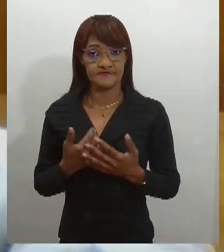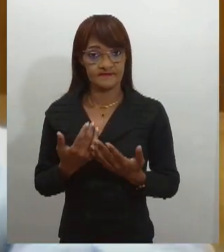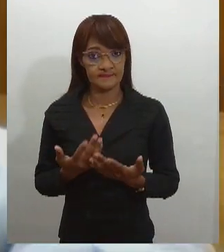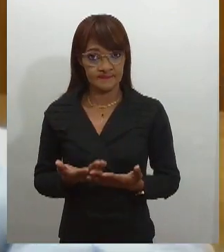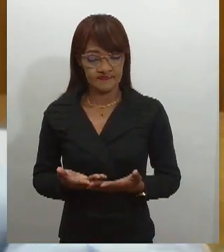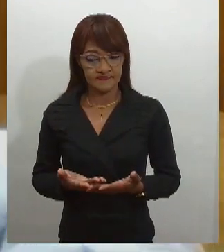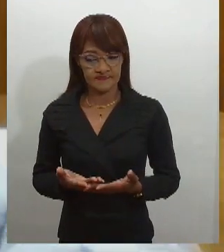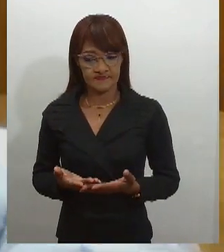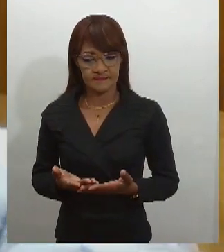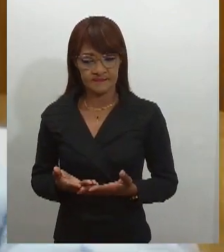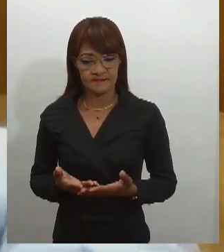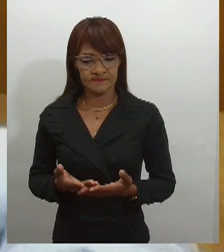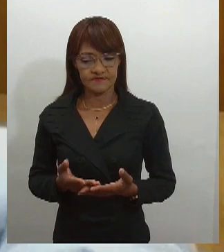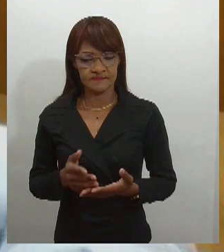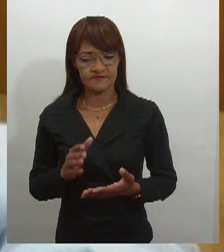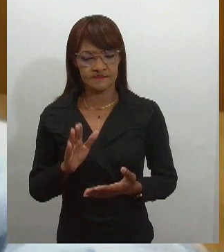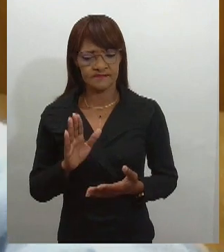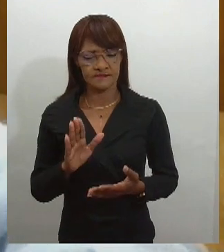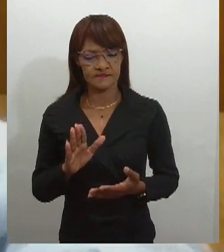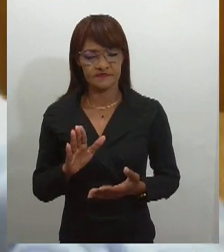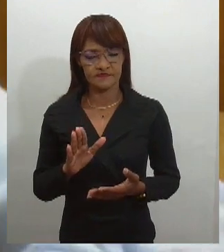agora uma analogia simples,